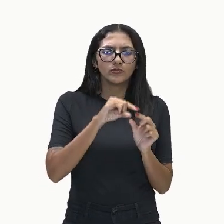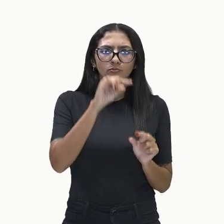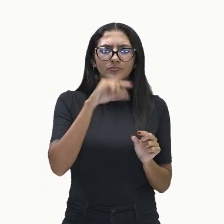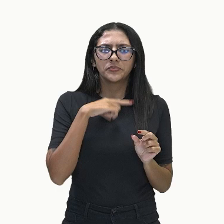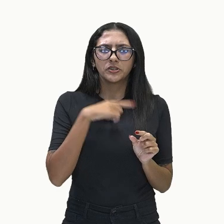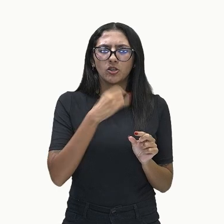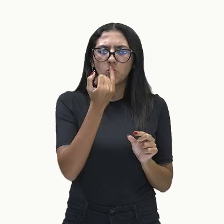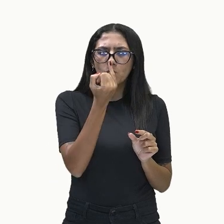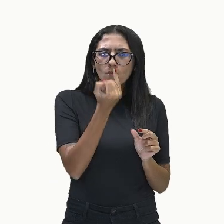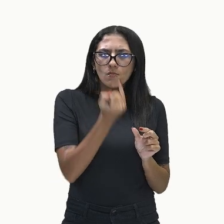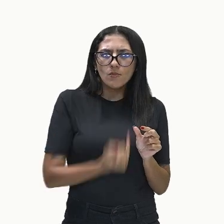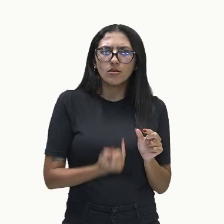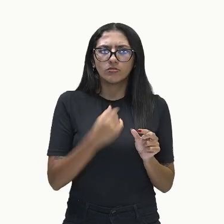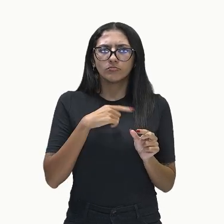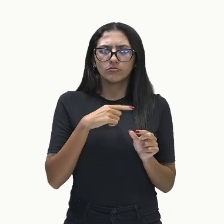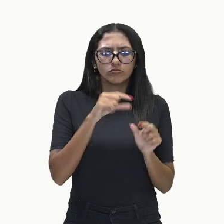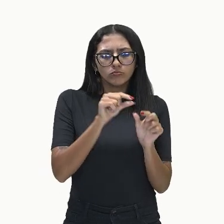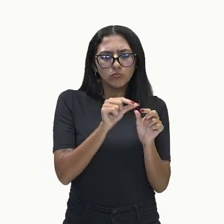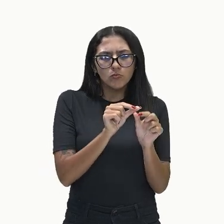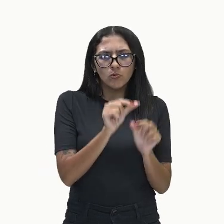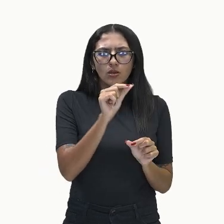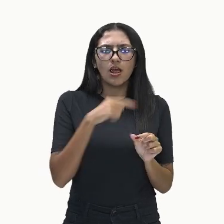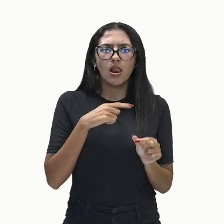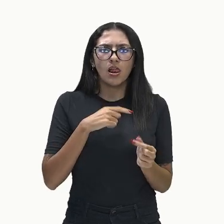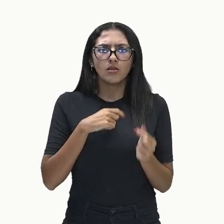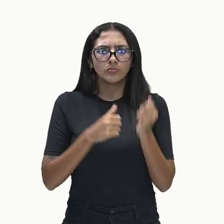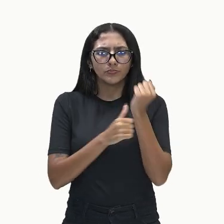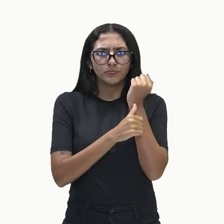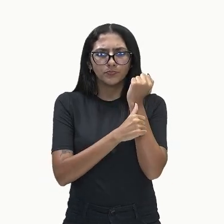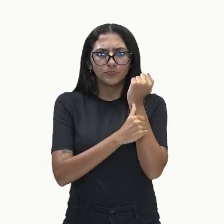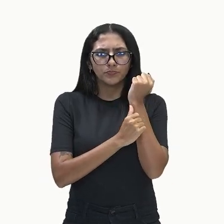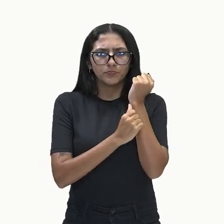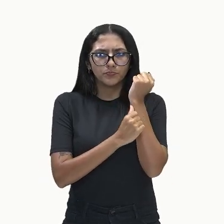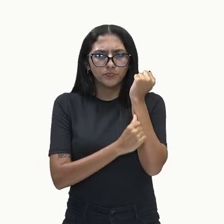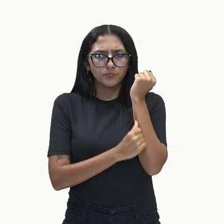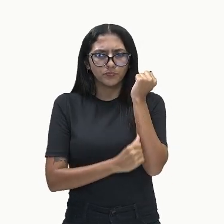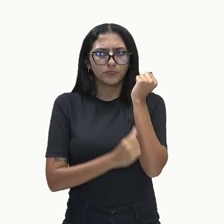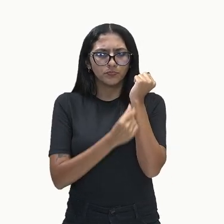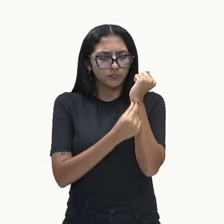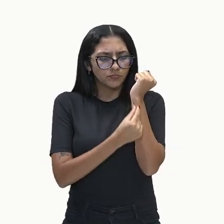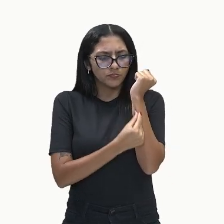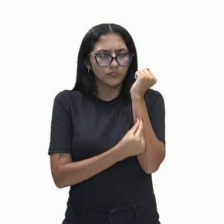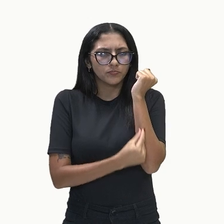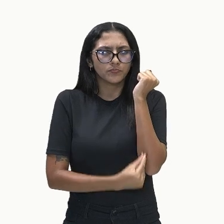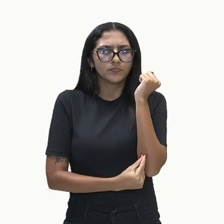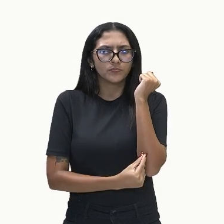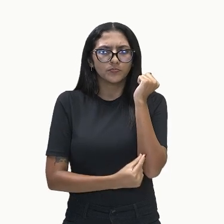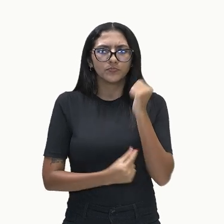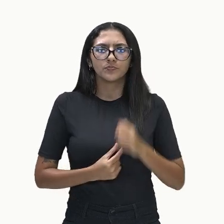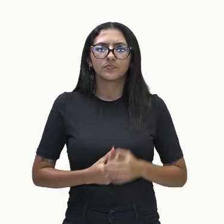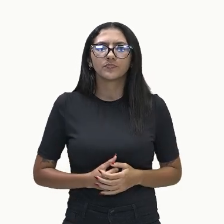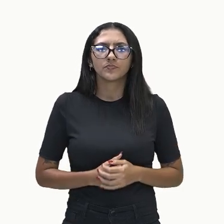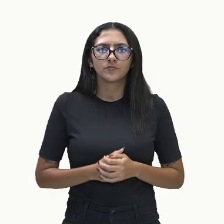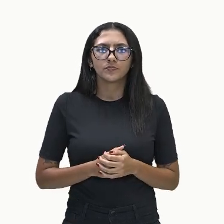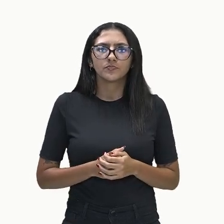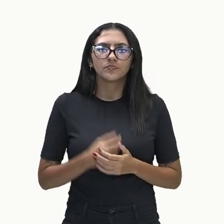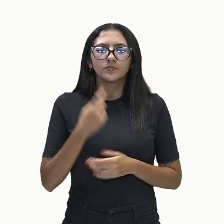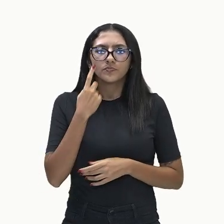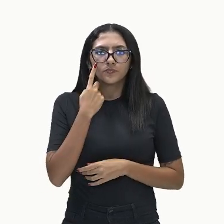finos? Então, a arteríola é uma artéria bem fininha que, quando